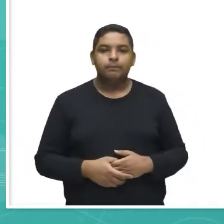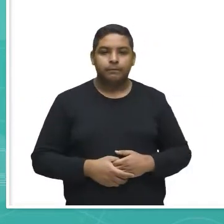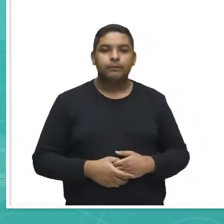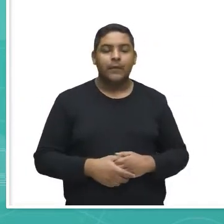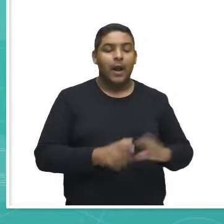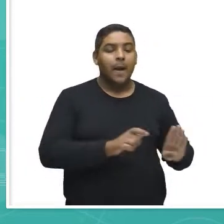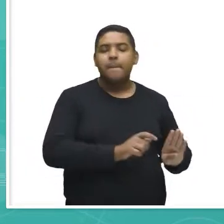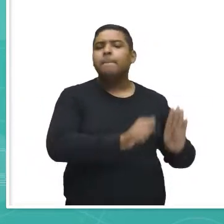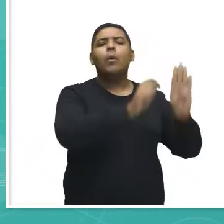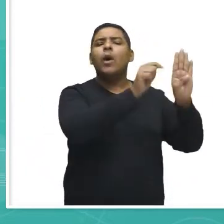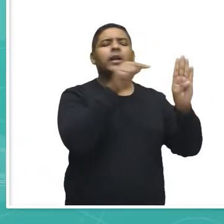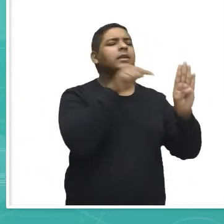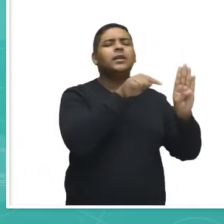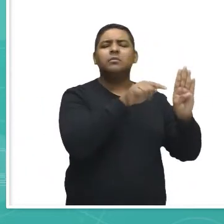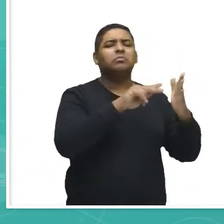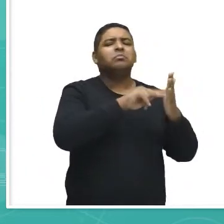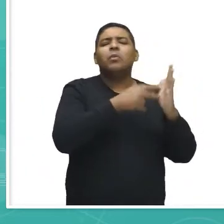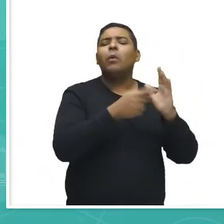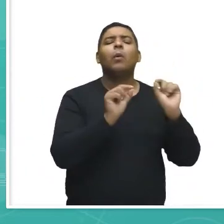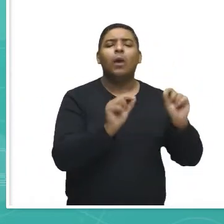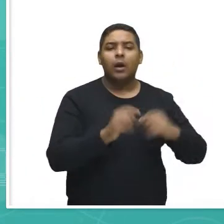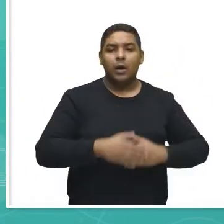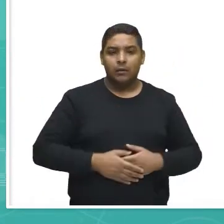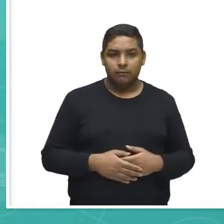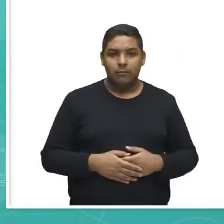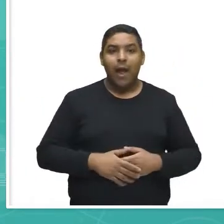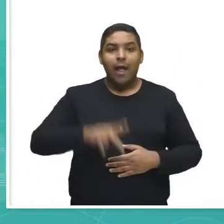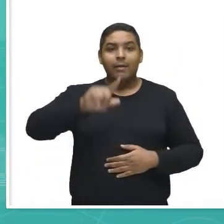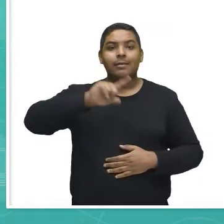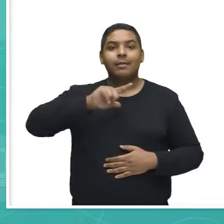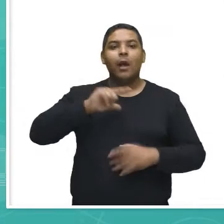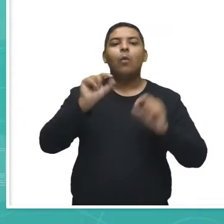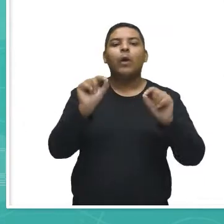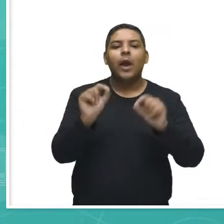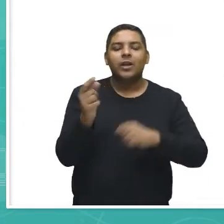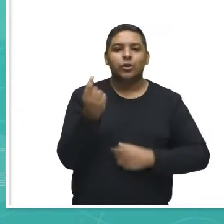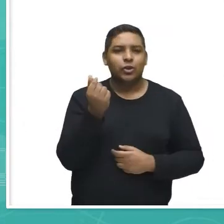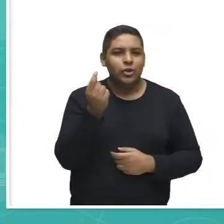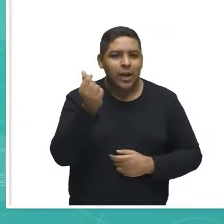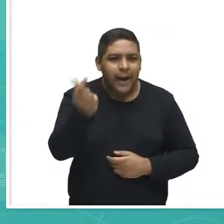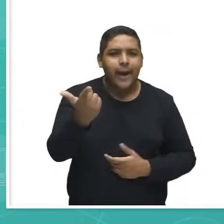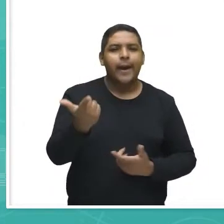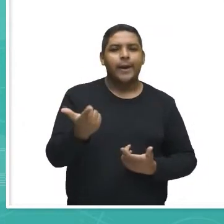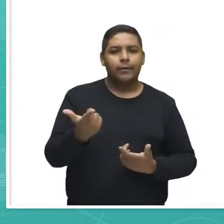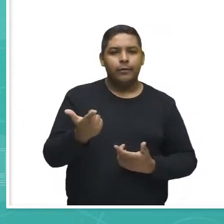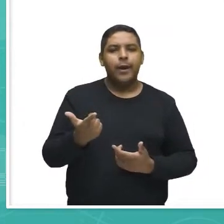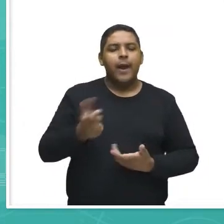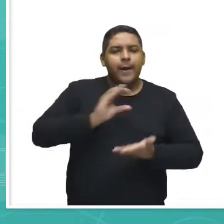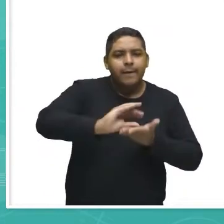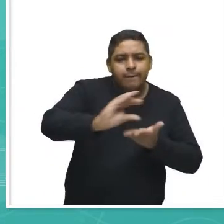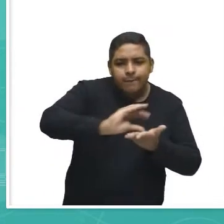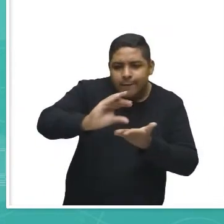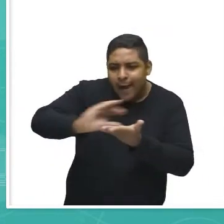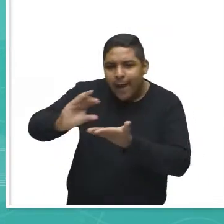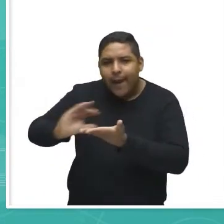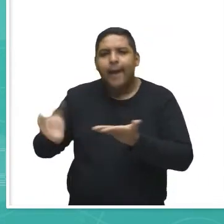burguesia, ela vai deter aí os meios de produção, é o que tem dinheiro, é que investe